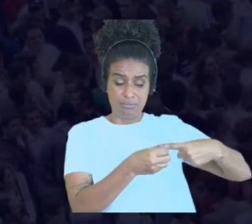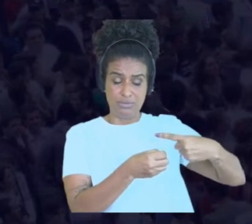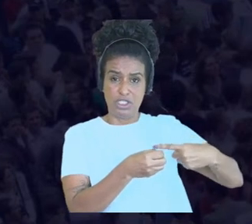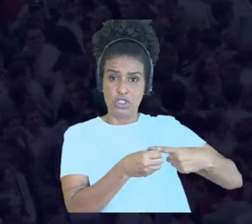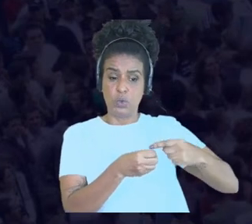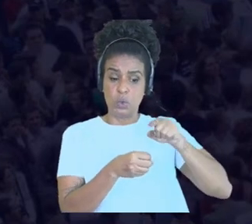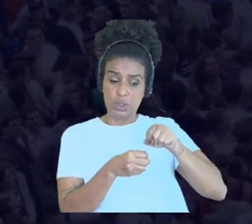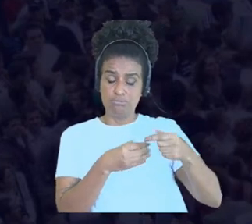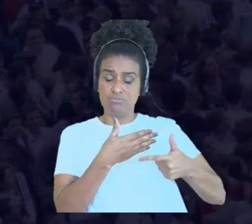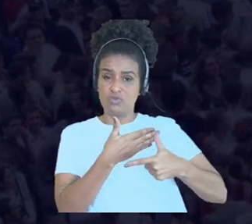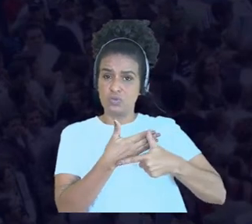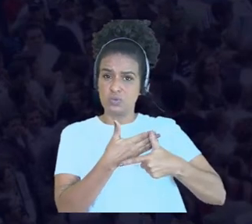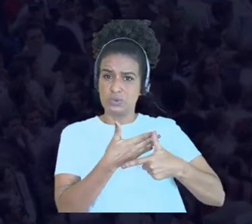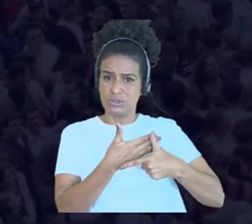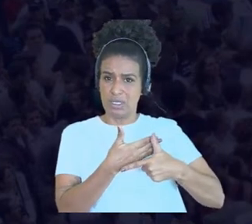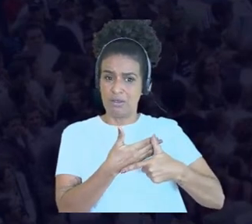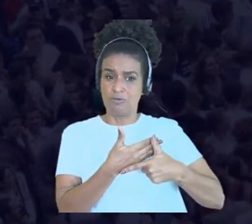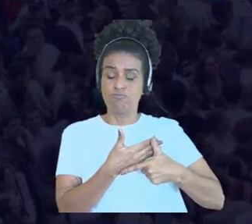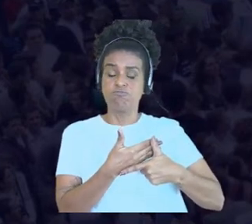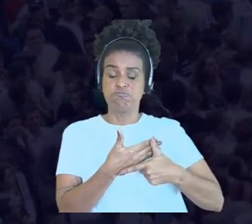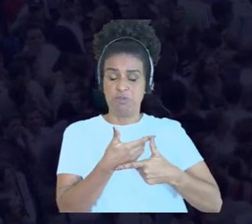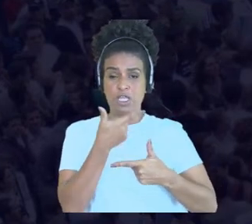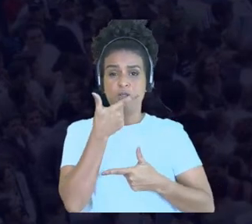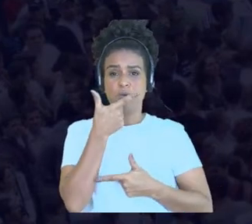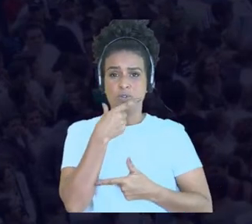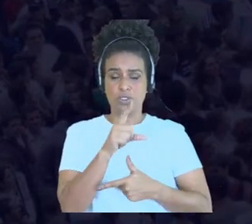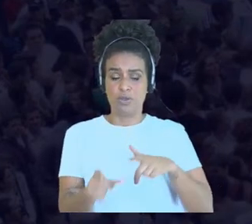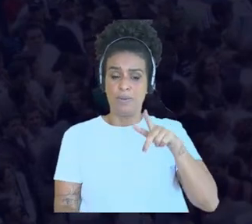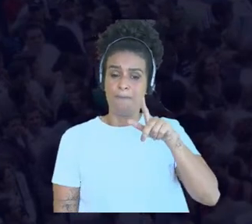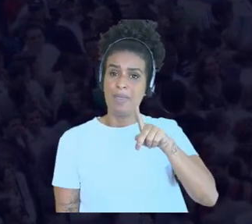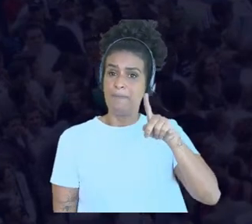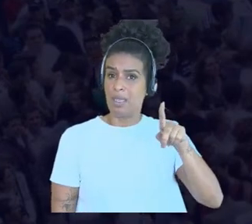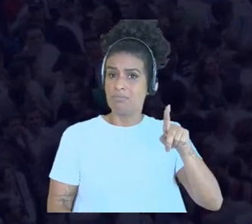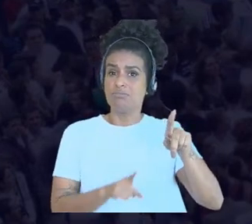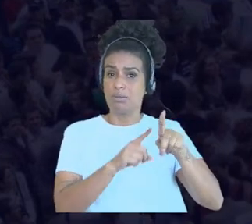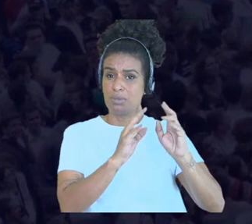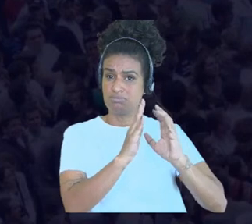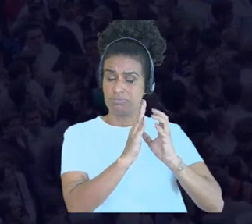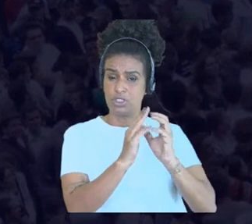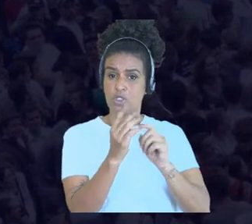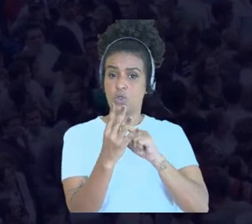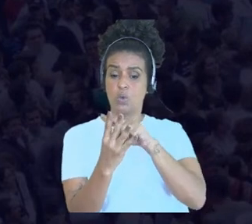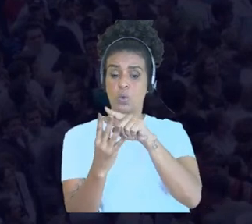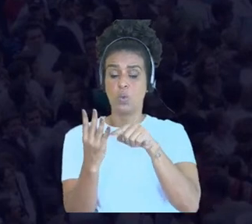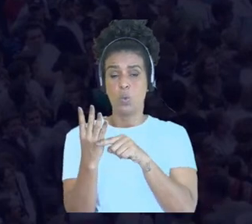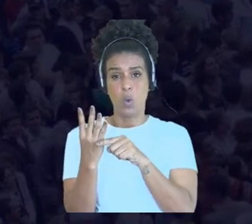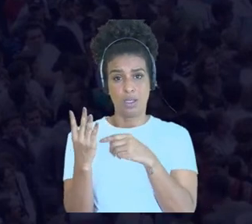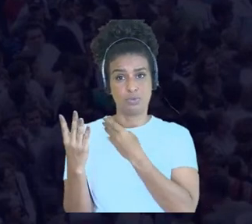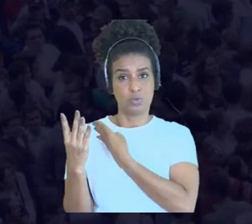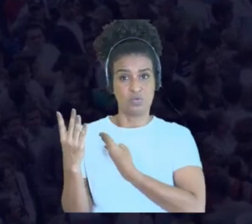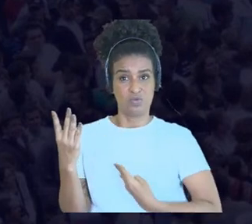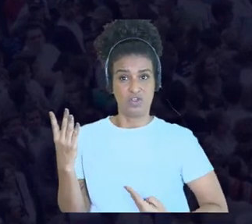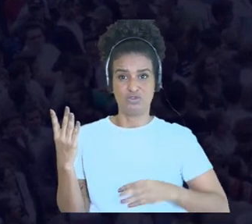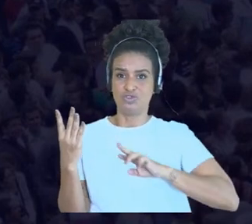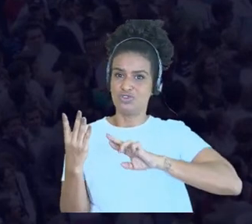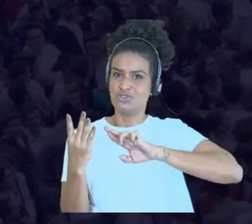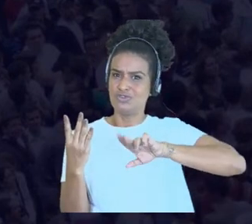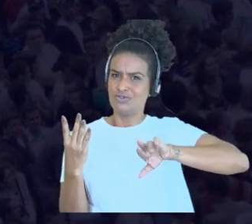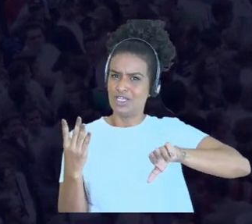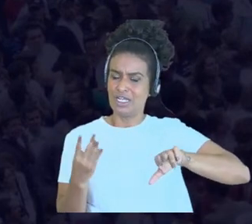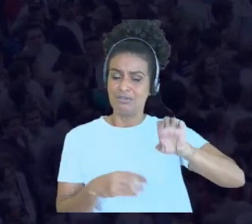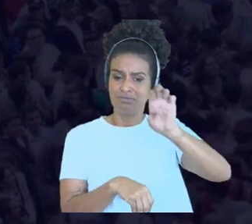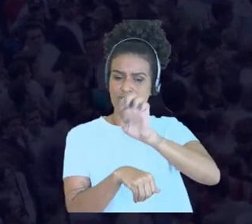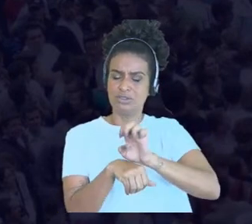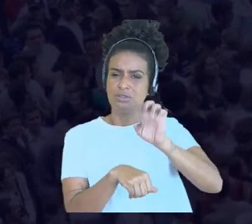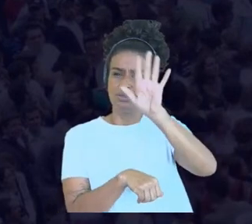papel, tem esse sucesso, e o PT que também consegue 4 governos diferentes, né, 4 diferentes